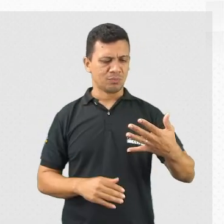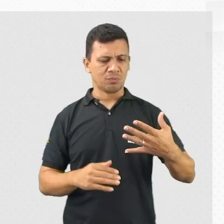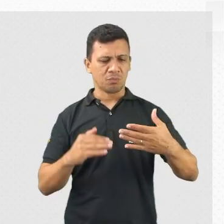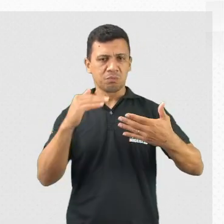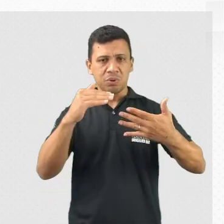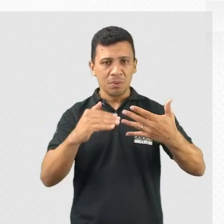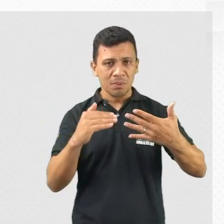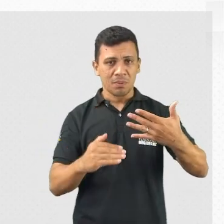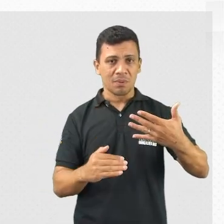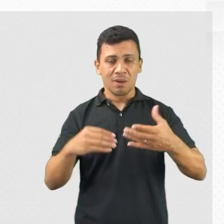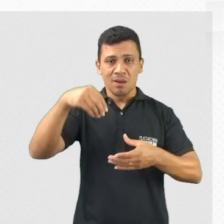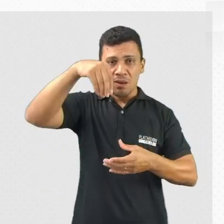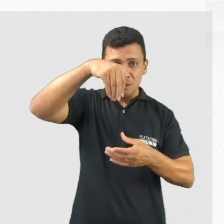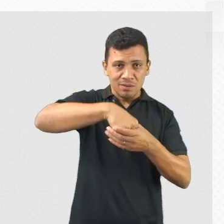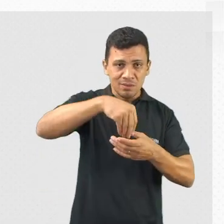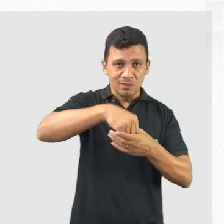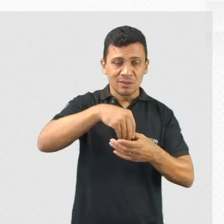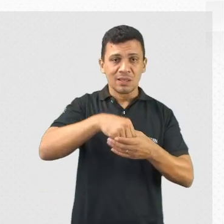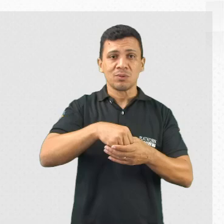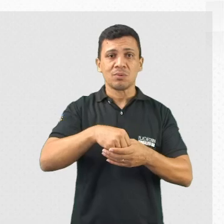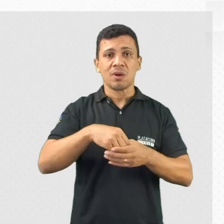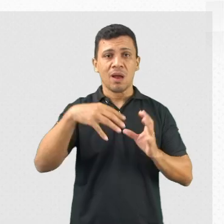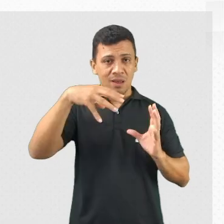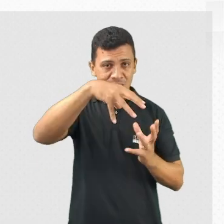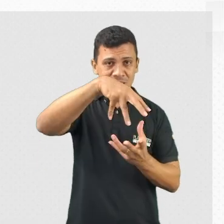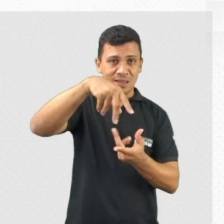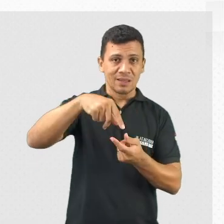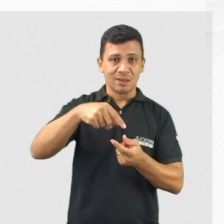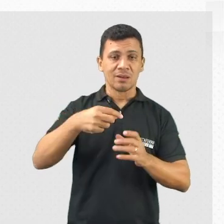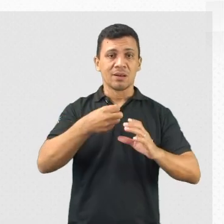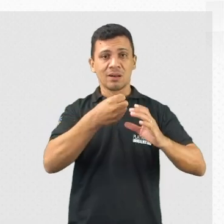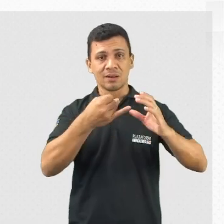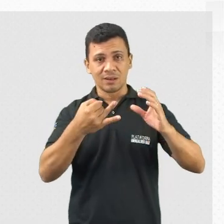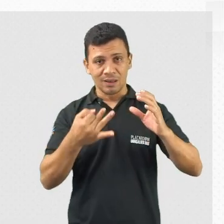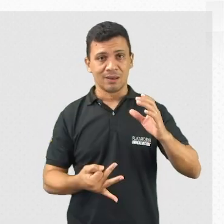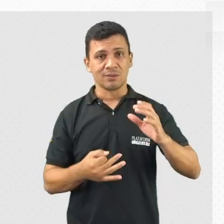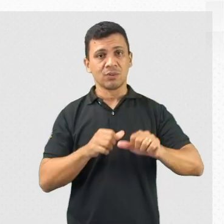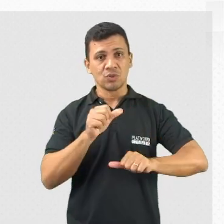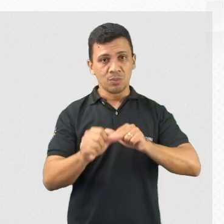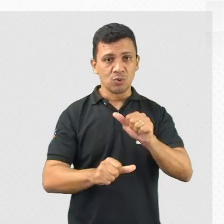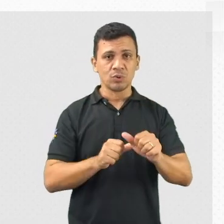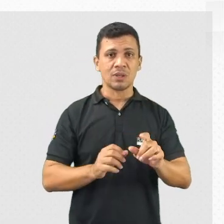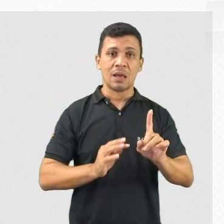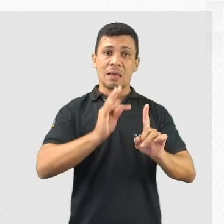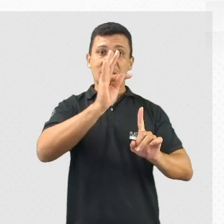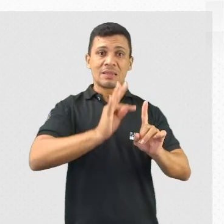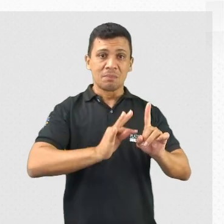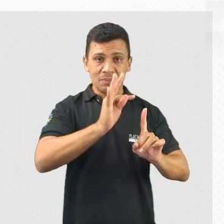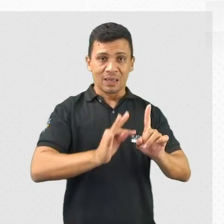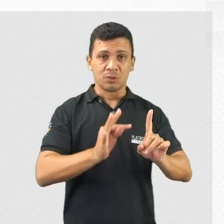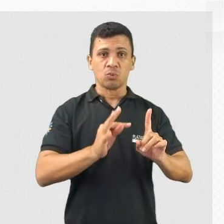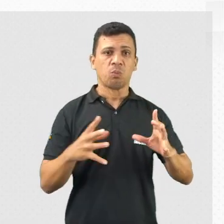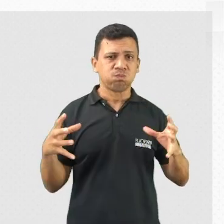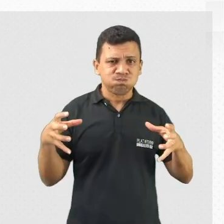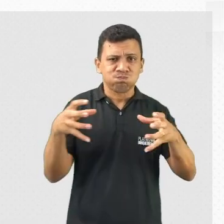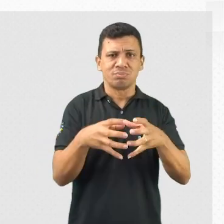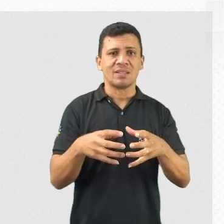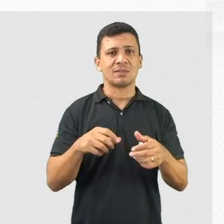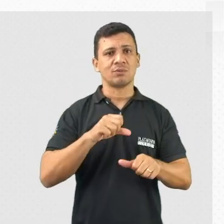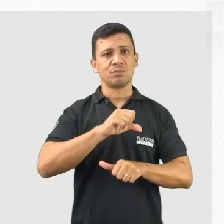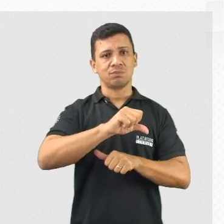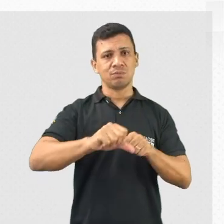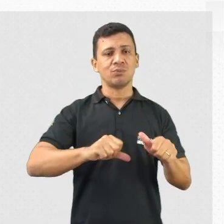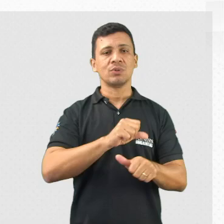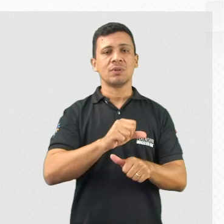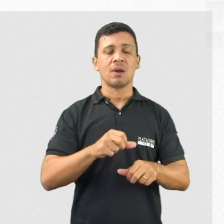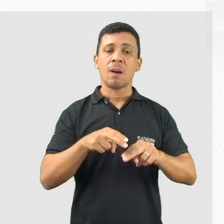para o interior da Terra, as características físicas mudam, tá? A temperatura muda, a pressão muda, tá? Por isso que